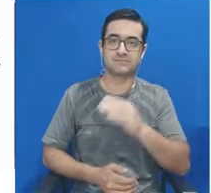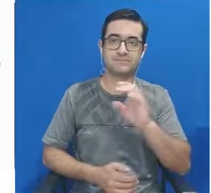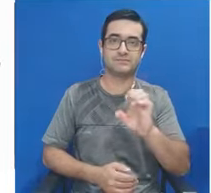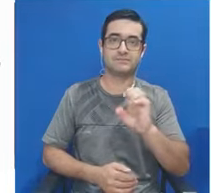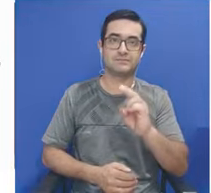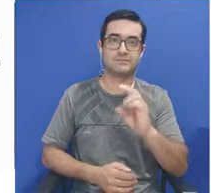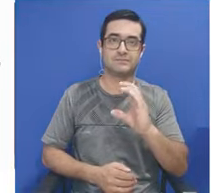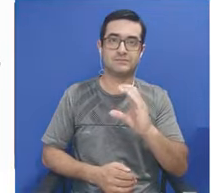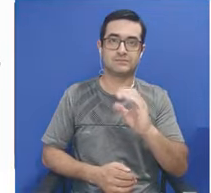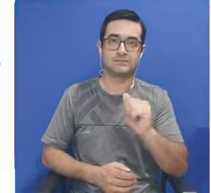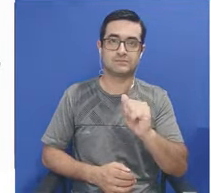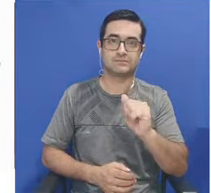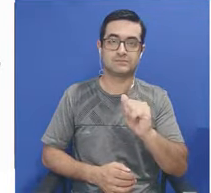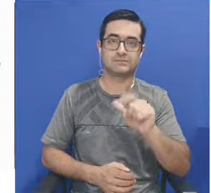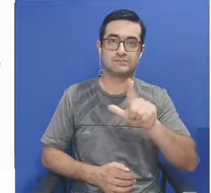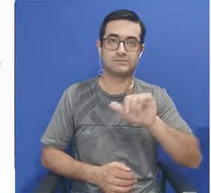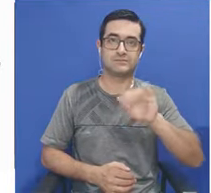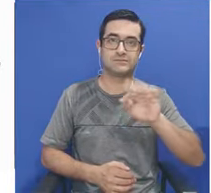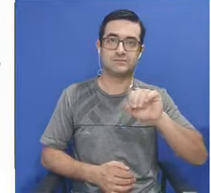Porque eu sei que